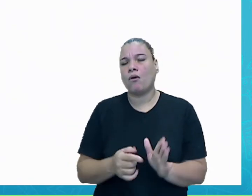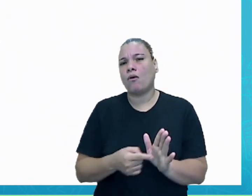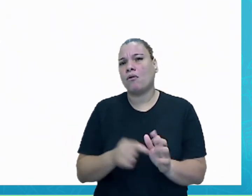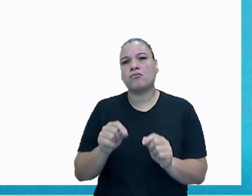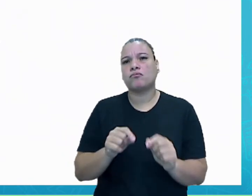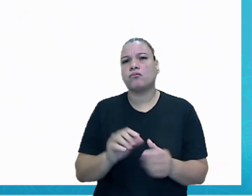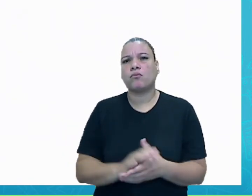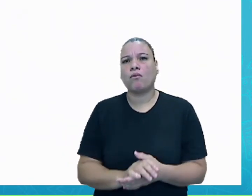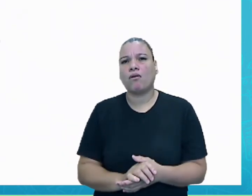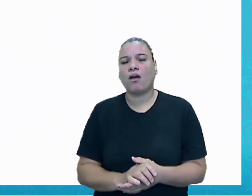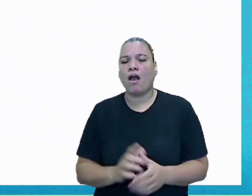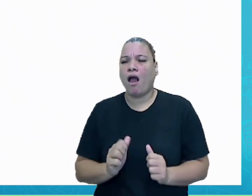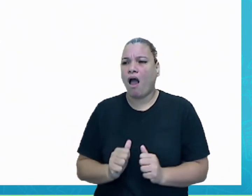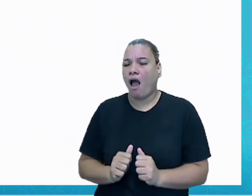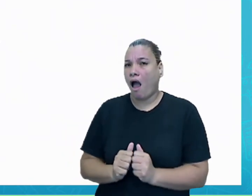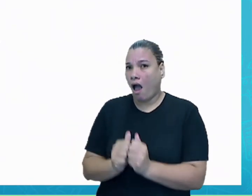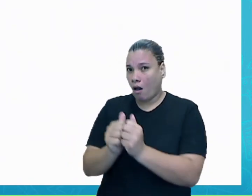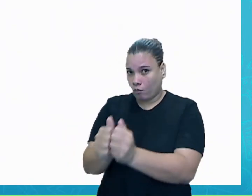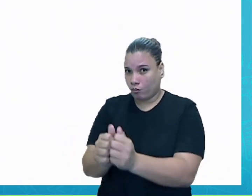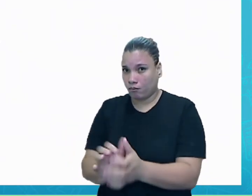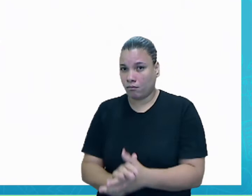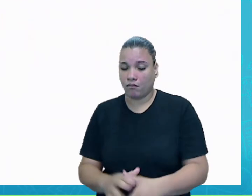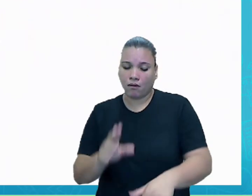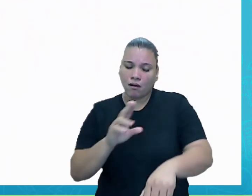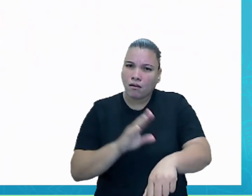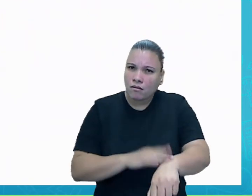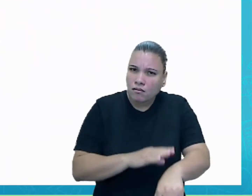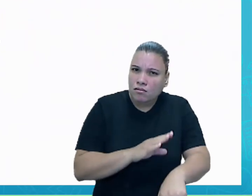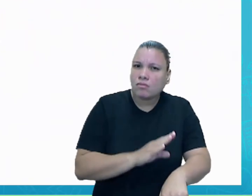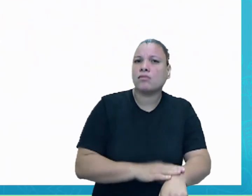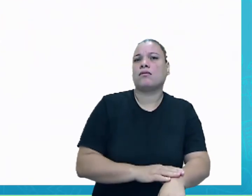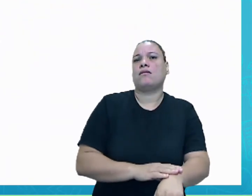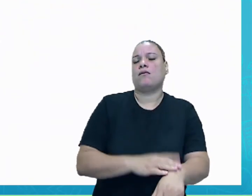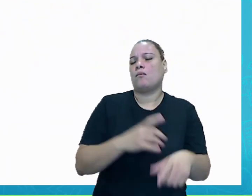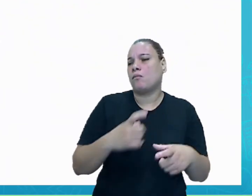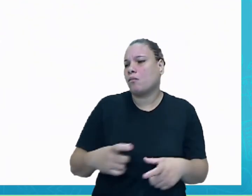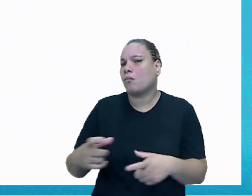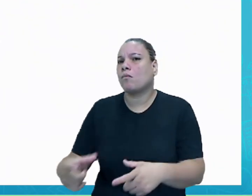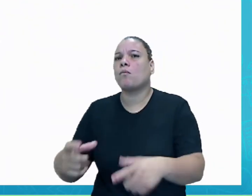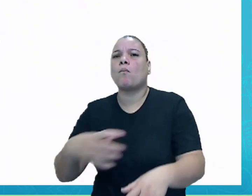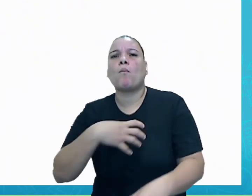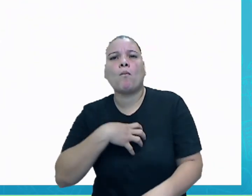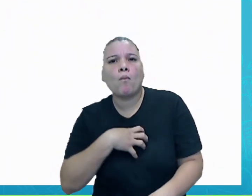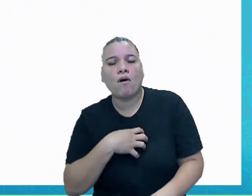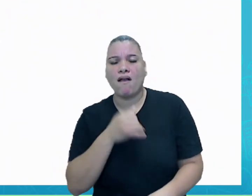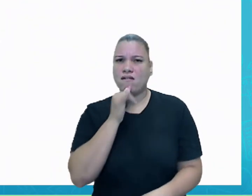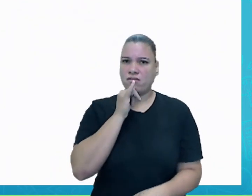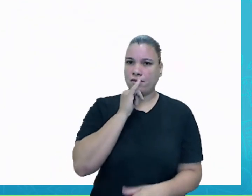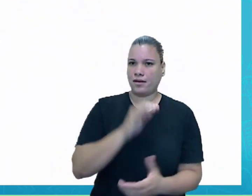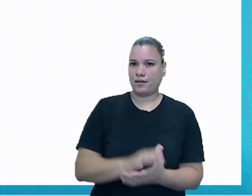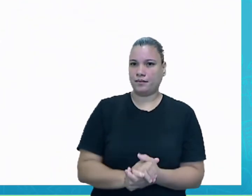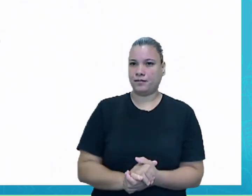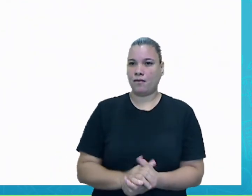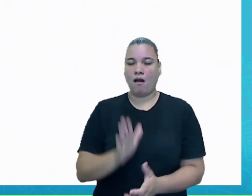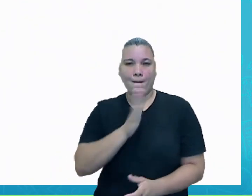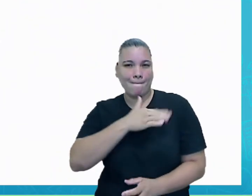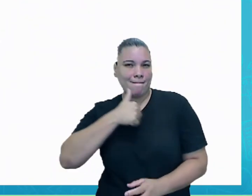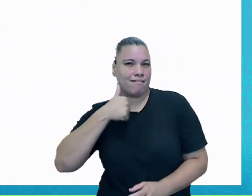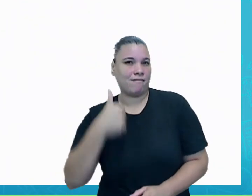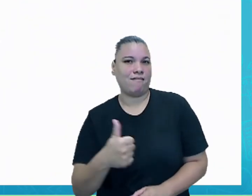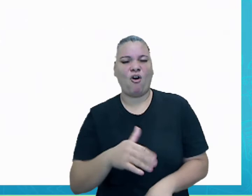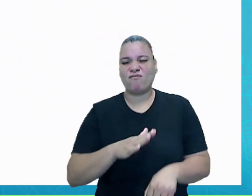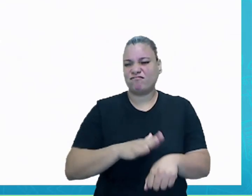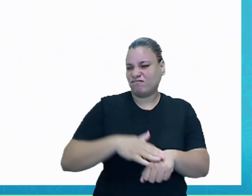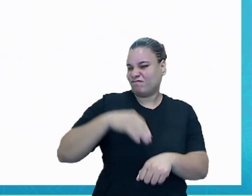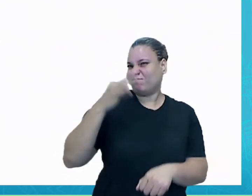de modo, intensidade, entre outros. Então, alguns exemplos. Melhor, demais, ali. Na frase